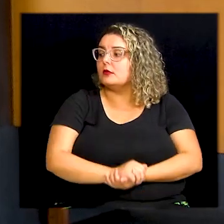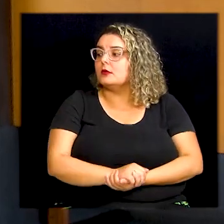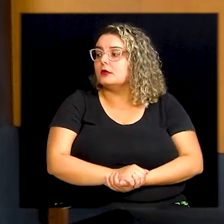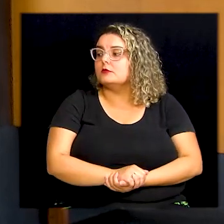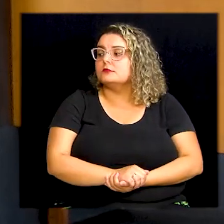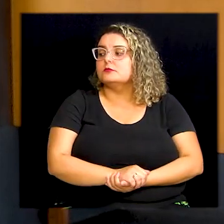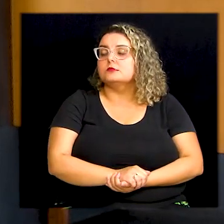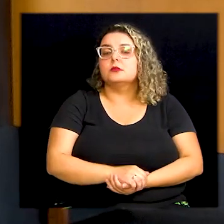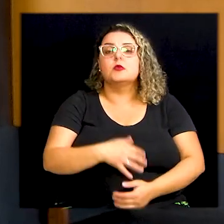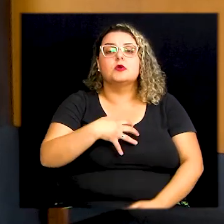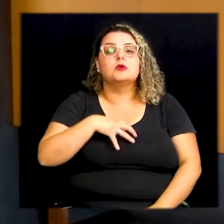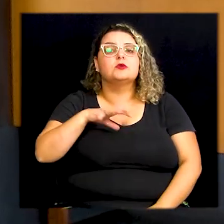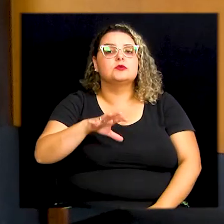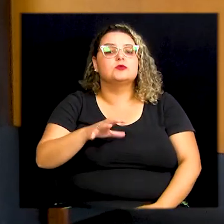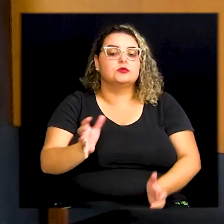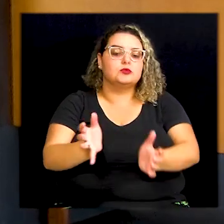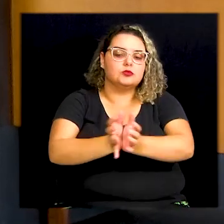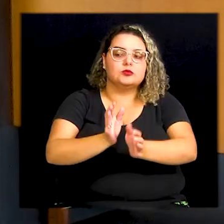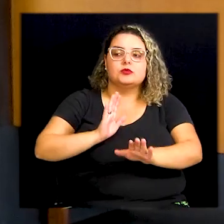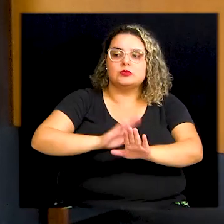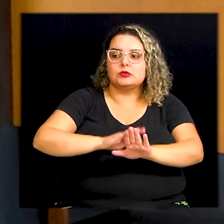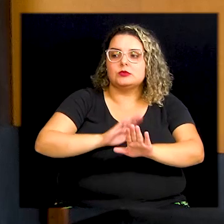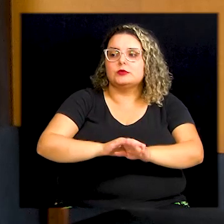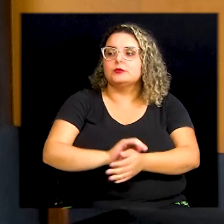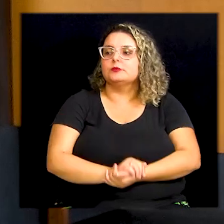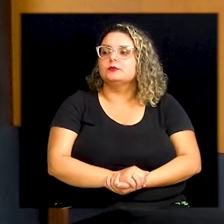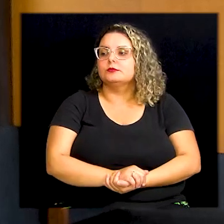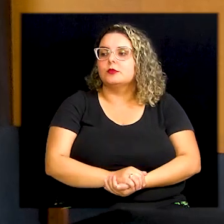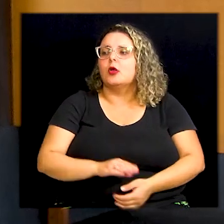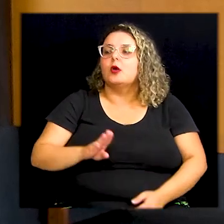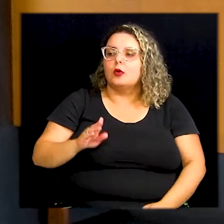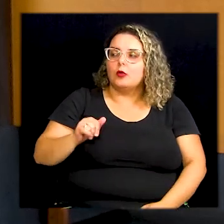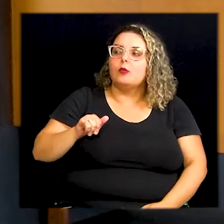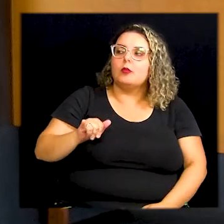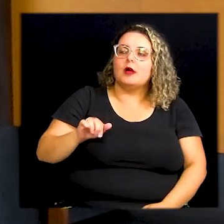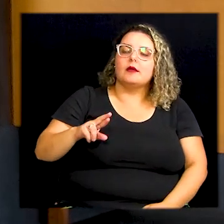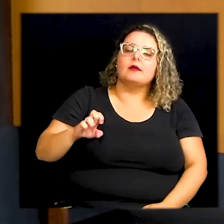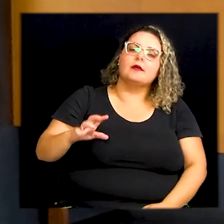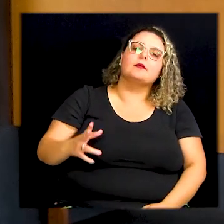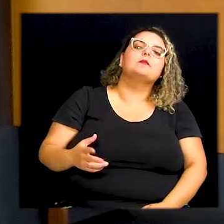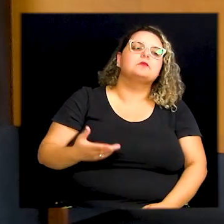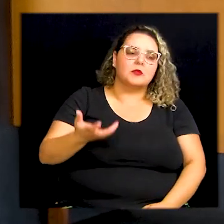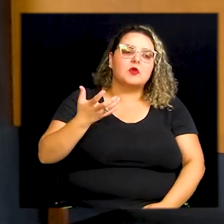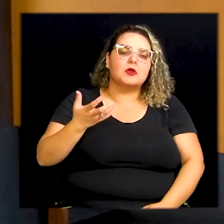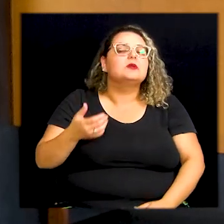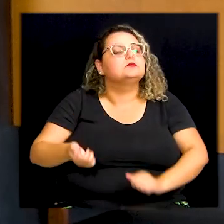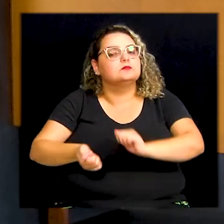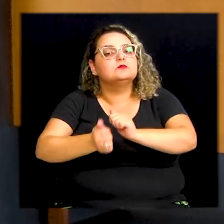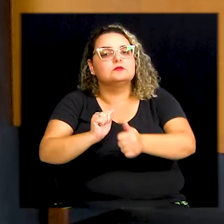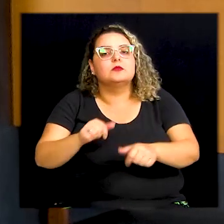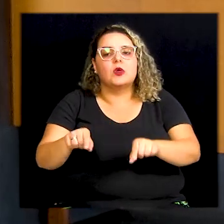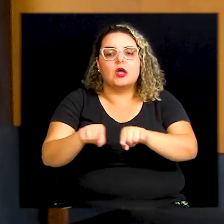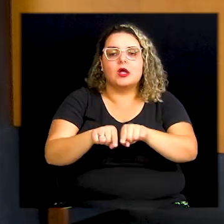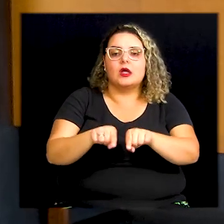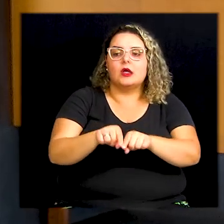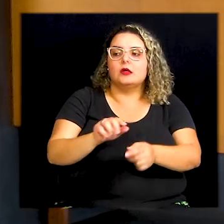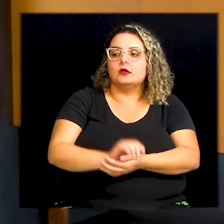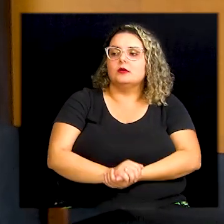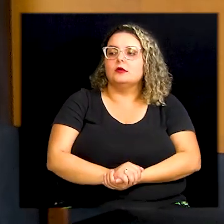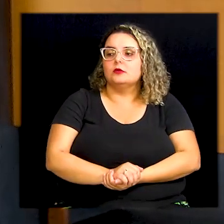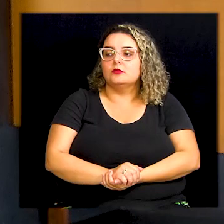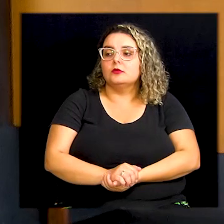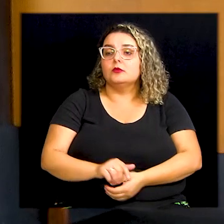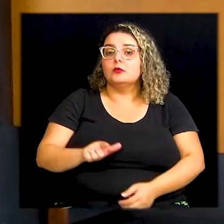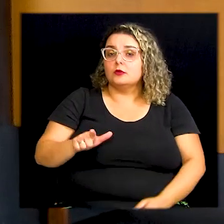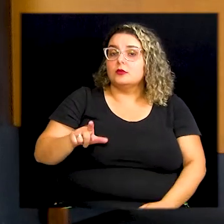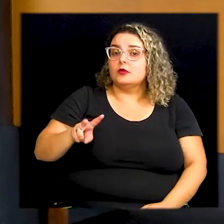e pelo modo do clube agir. Mas o Bayern seria um time que eu gostaria muito de jogar, e também no